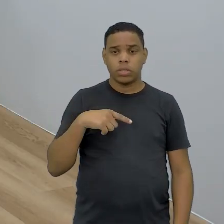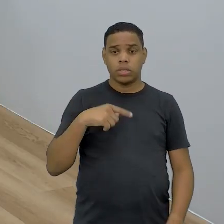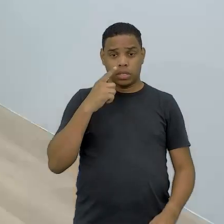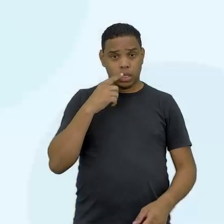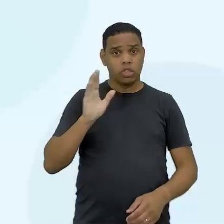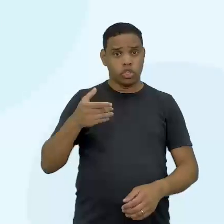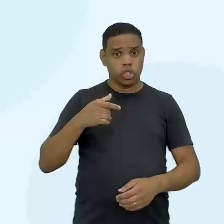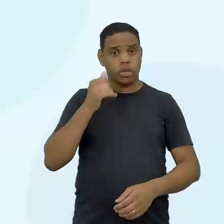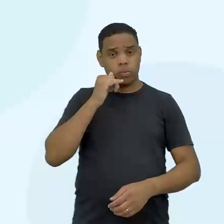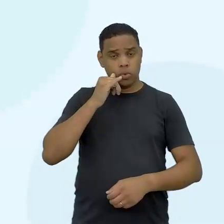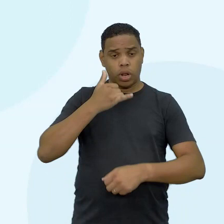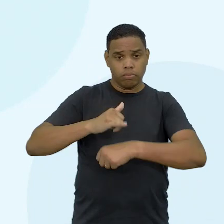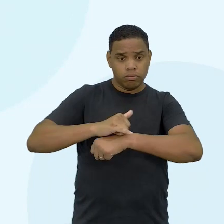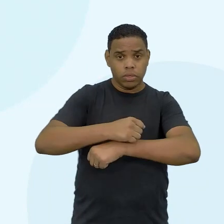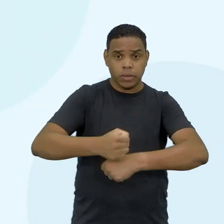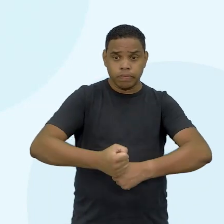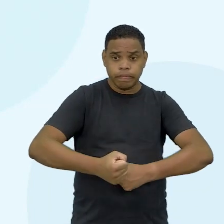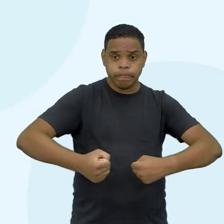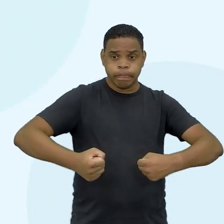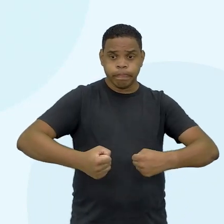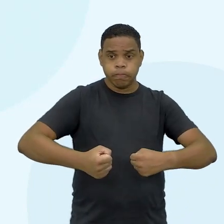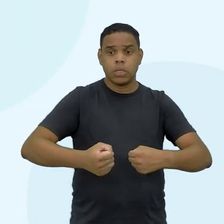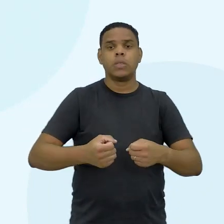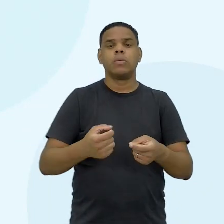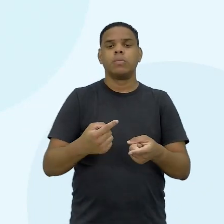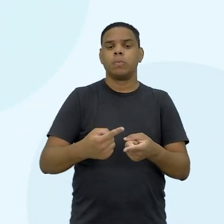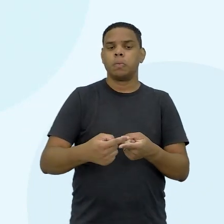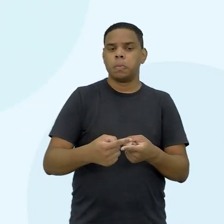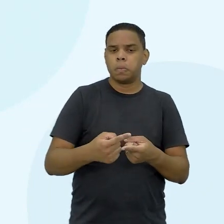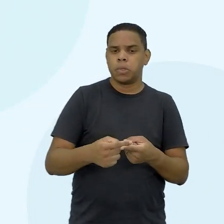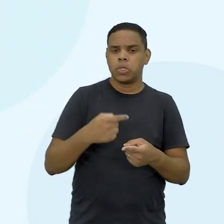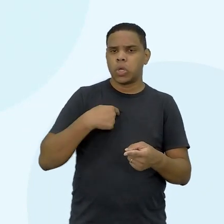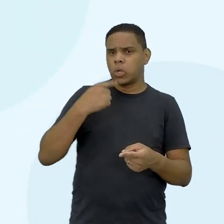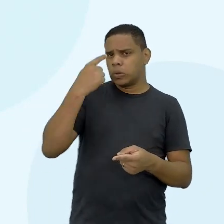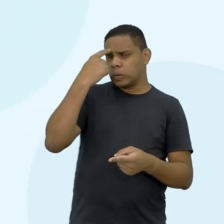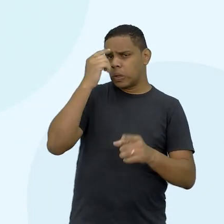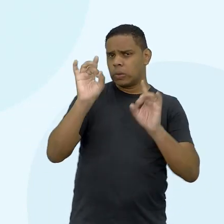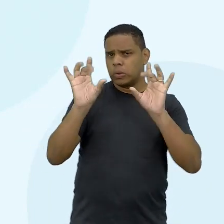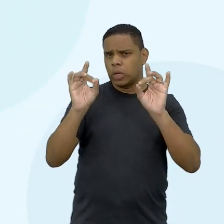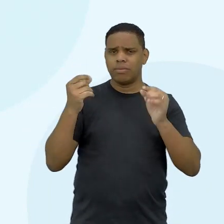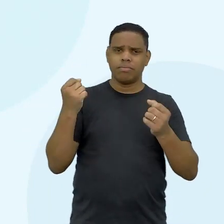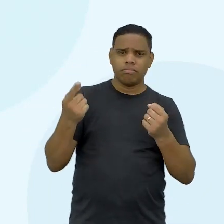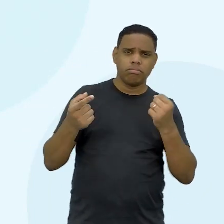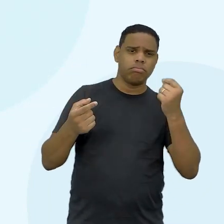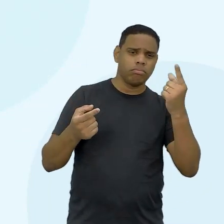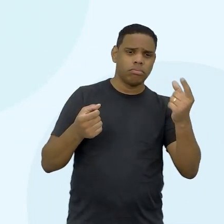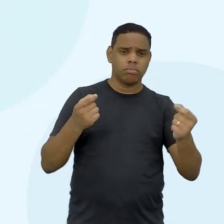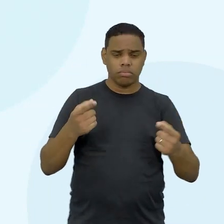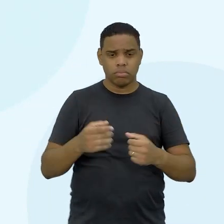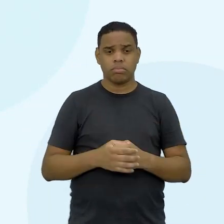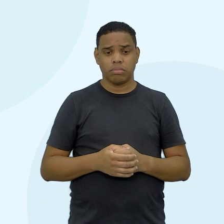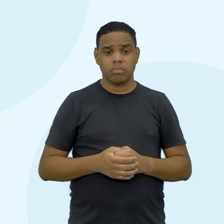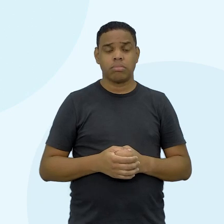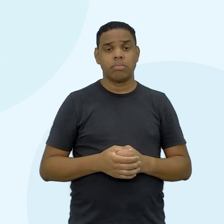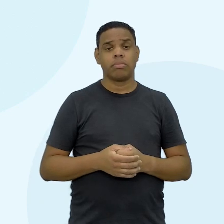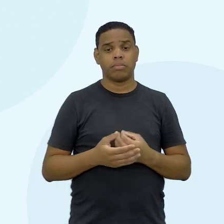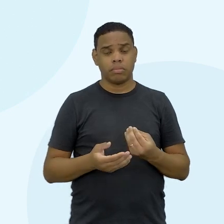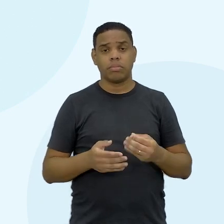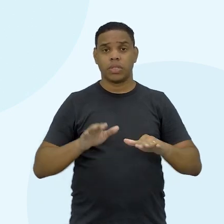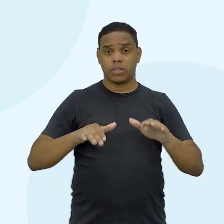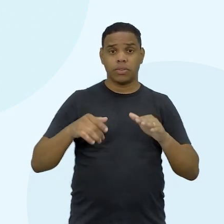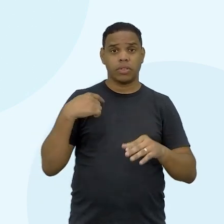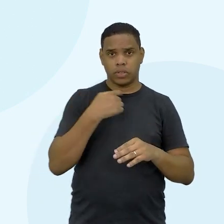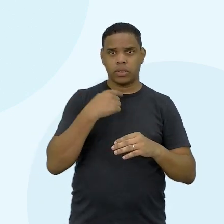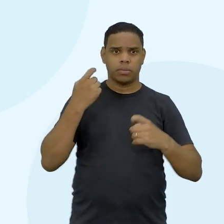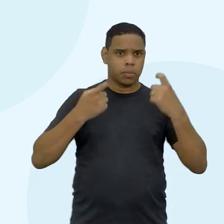do peso, né? Porque ela apresenta ali, olha, só a dor de cabeça de vez em quando, né? Então, nada, às vezes, que muito a